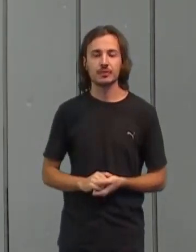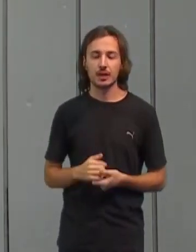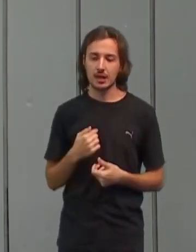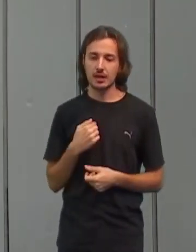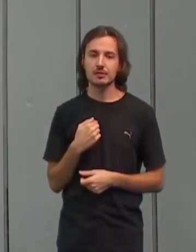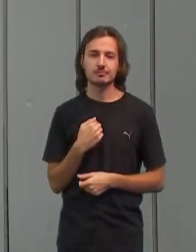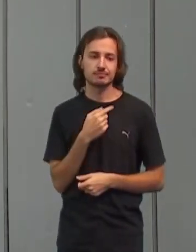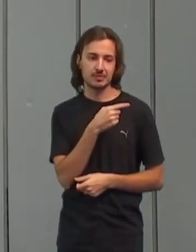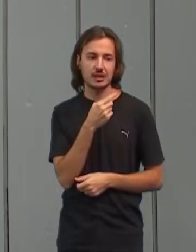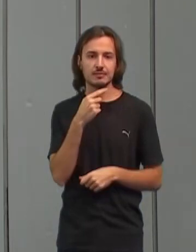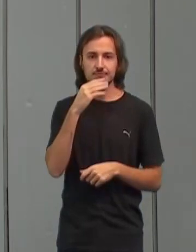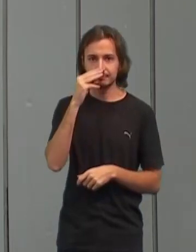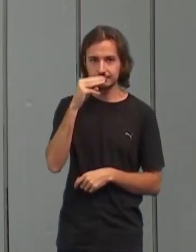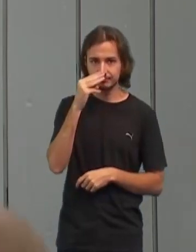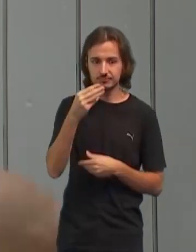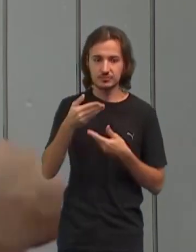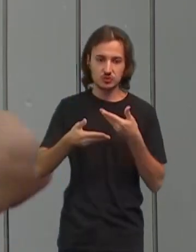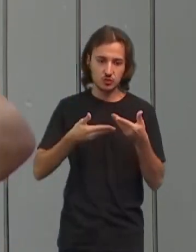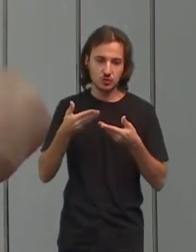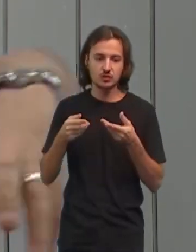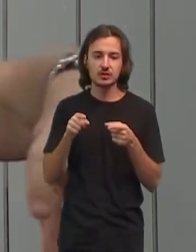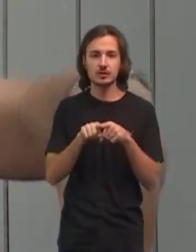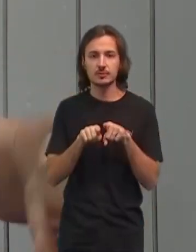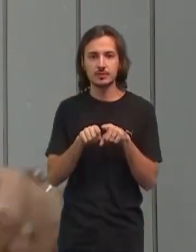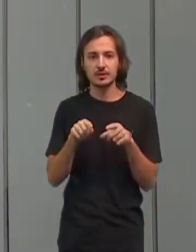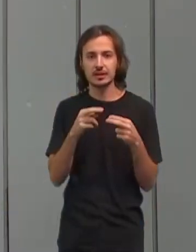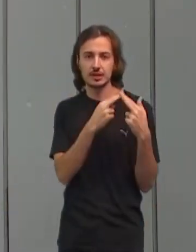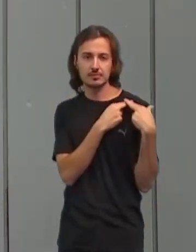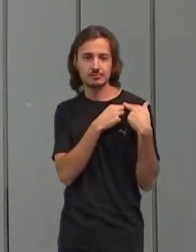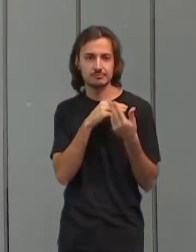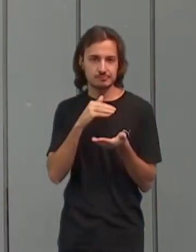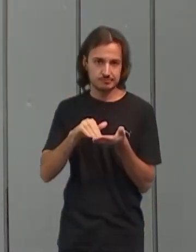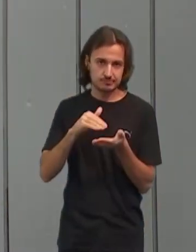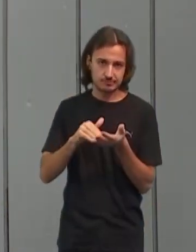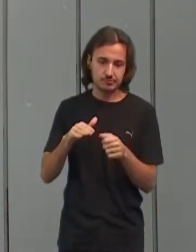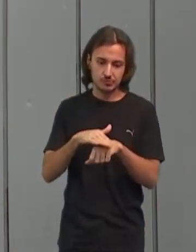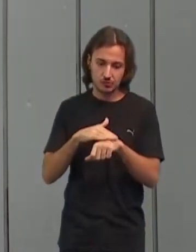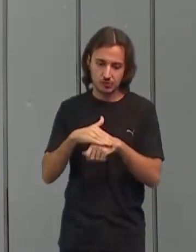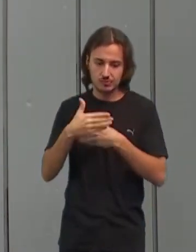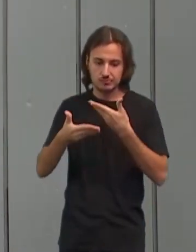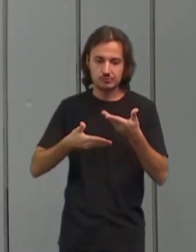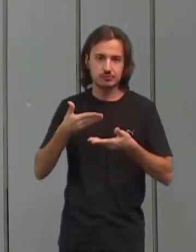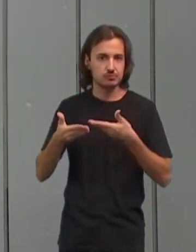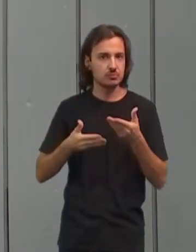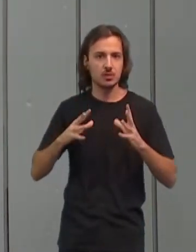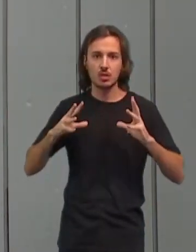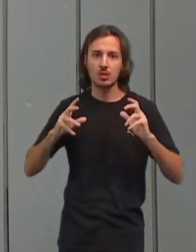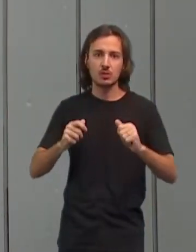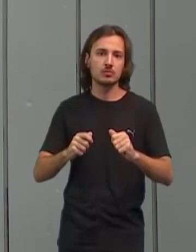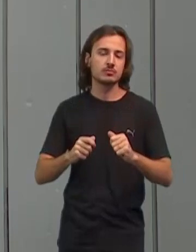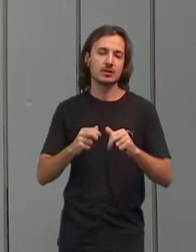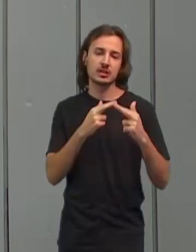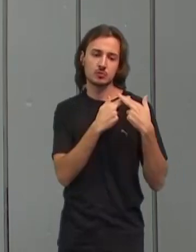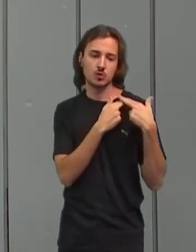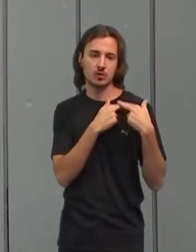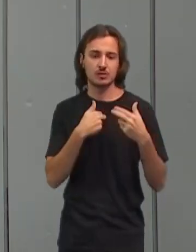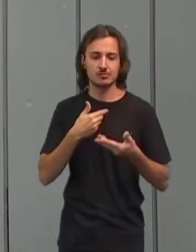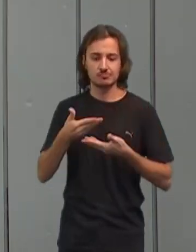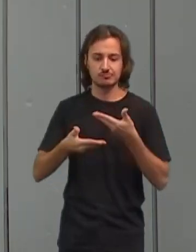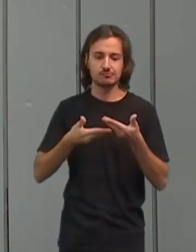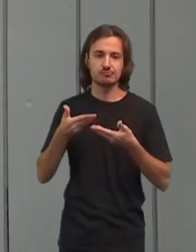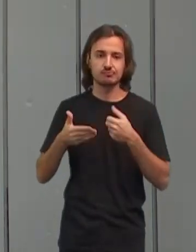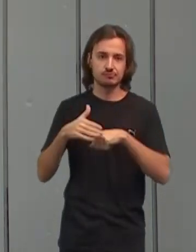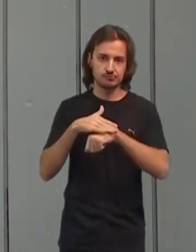com o secretário Ivan Schebre e todos ali que fazem parte dessas secretarias. Então, agradeço aí a parte de Vossa Excelência, eu peço